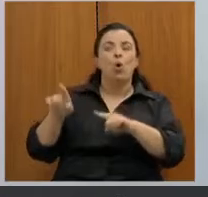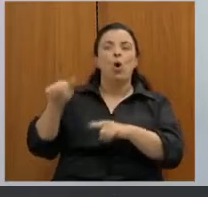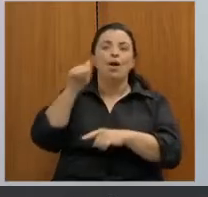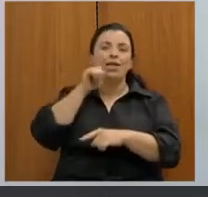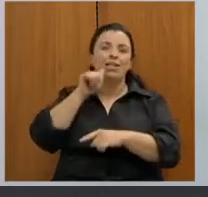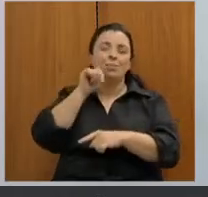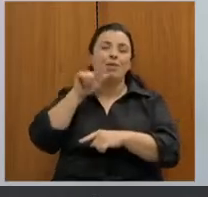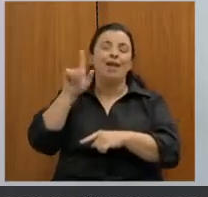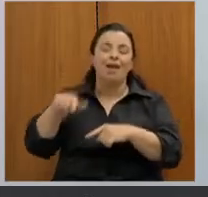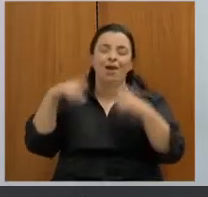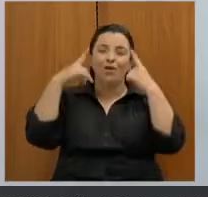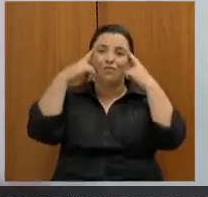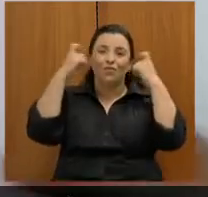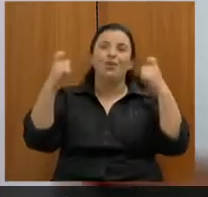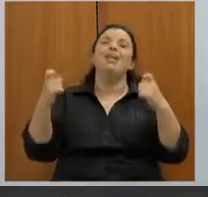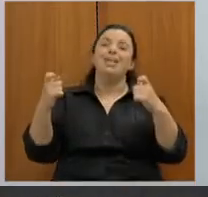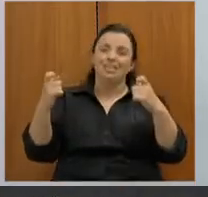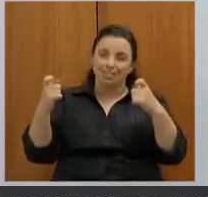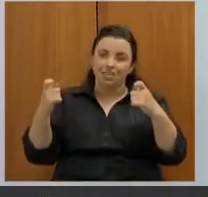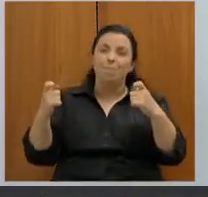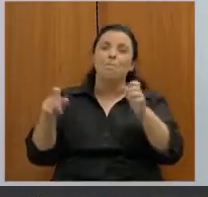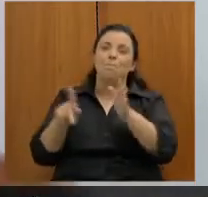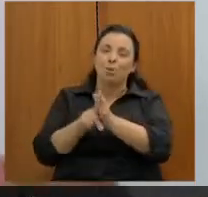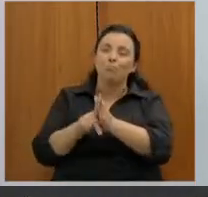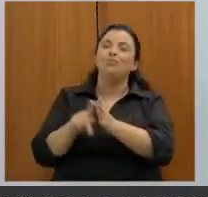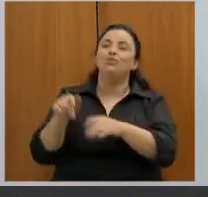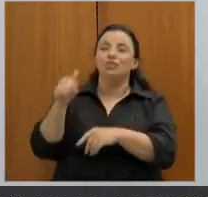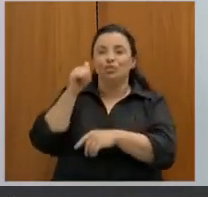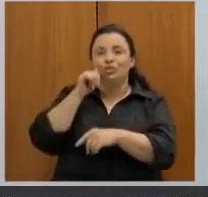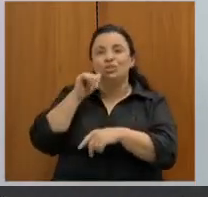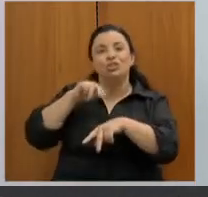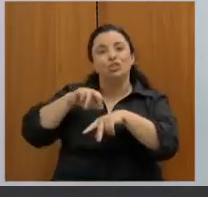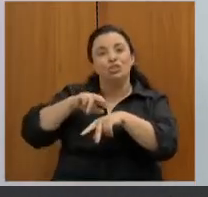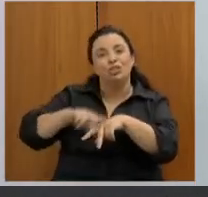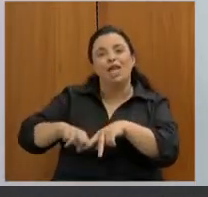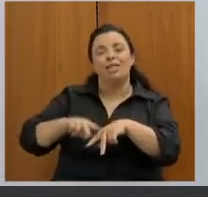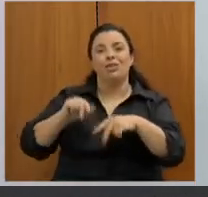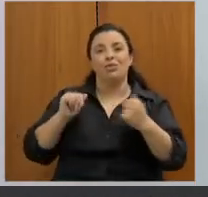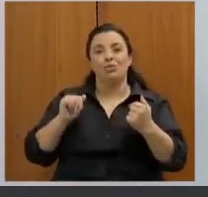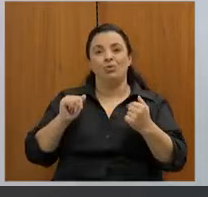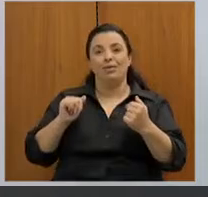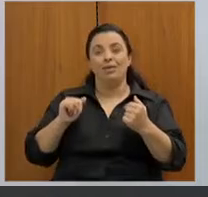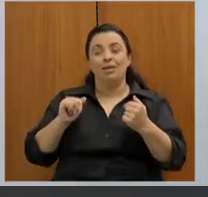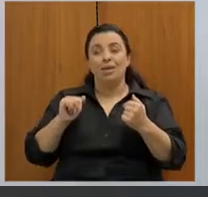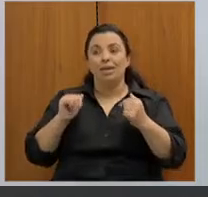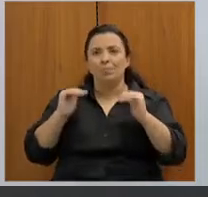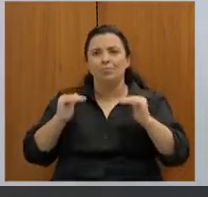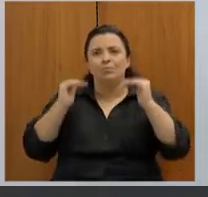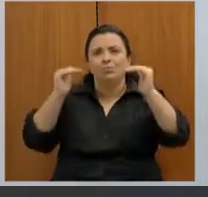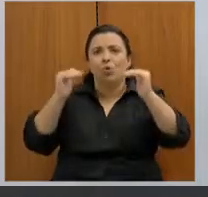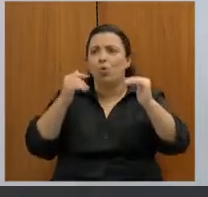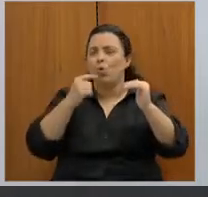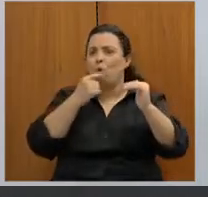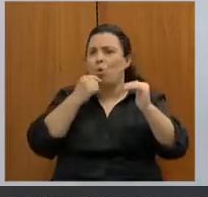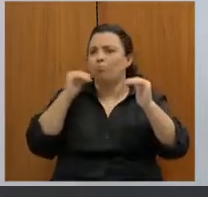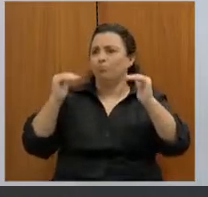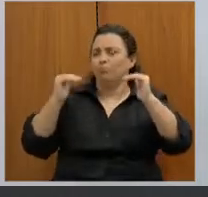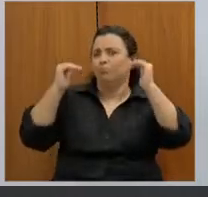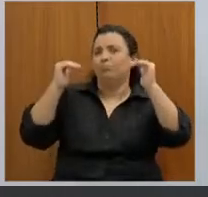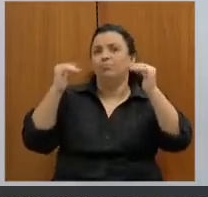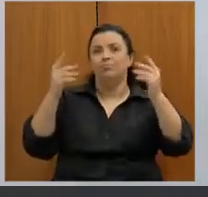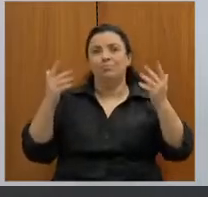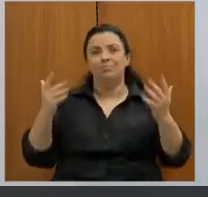é onde preponderam machismo ou sexismo a misoginia onde ela tem raízes